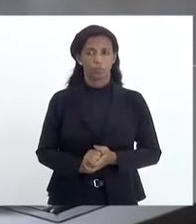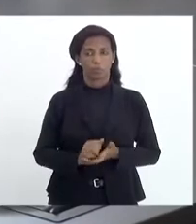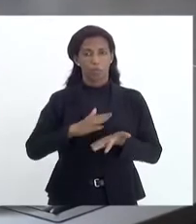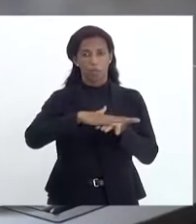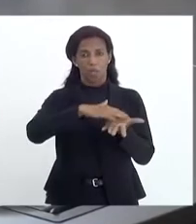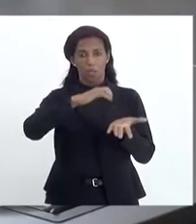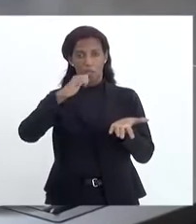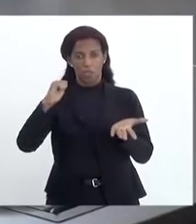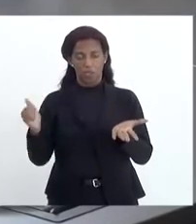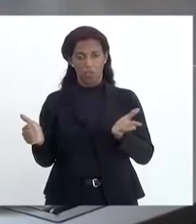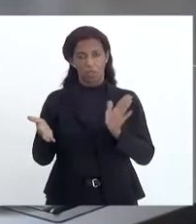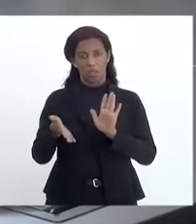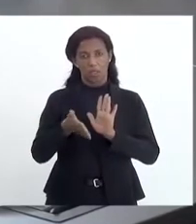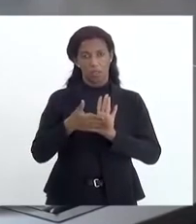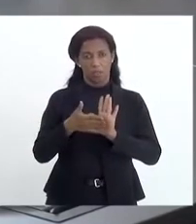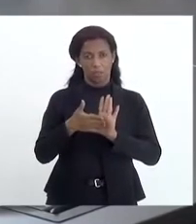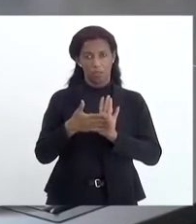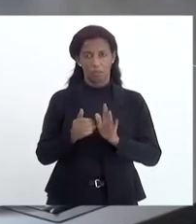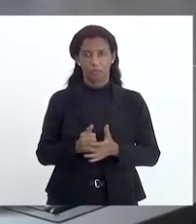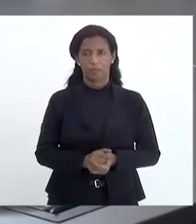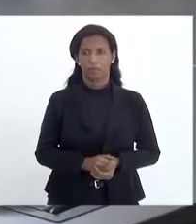retirada de pauta da 14ª reunião